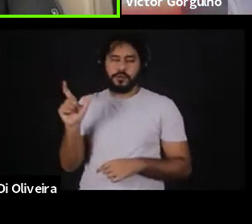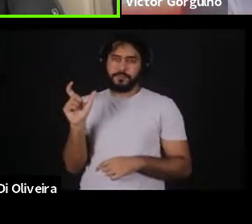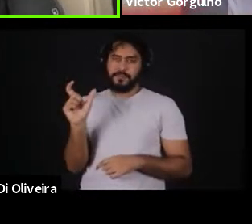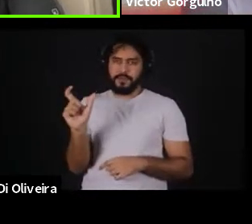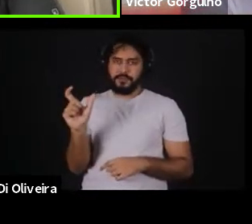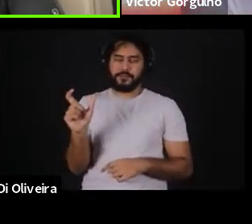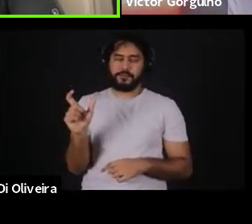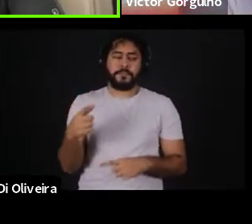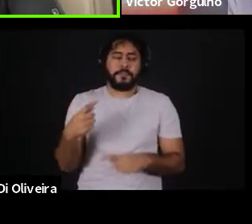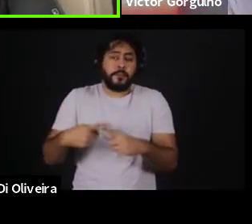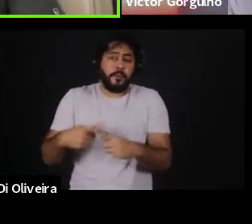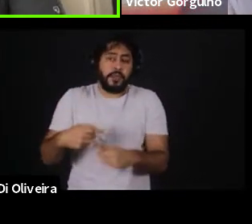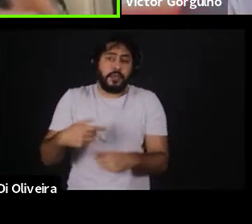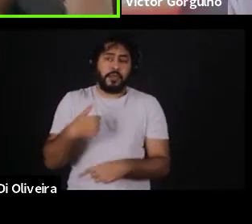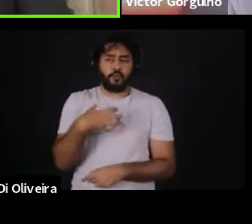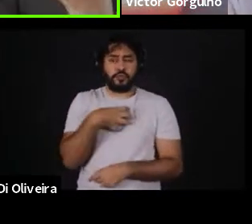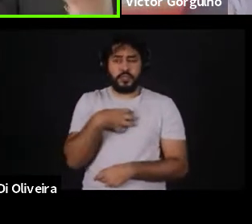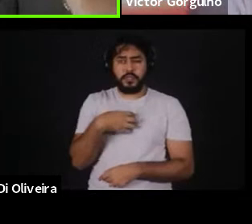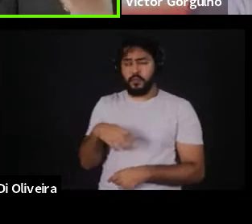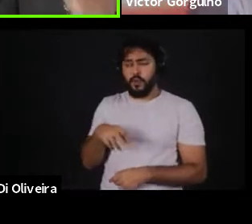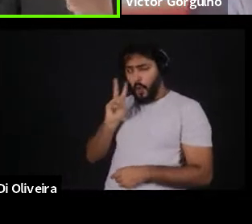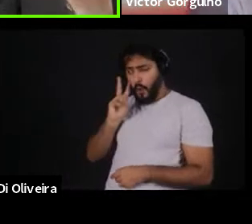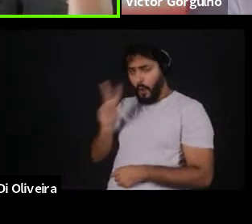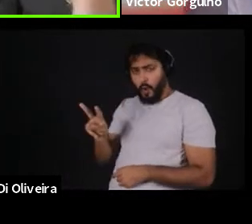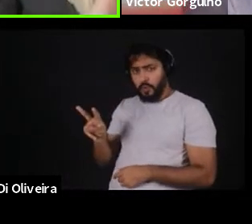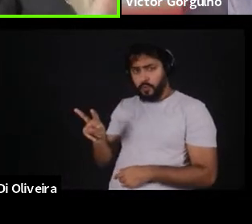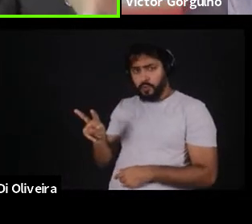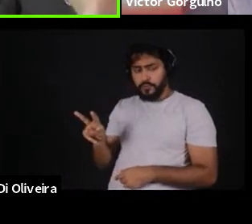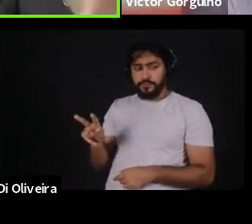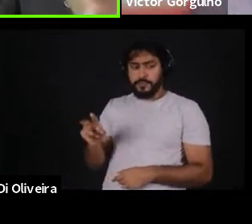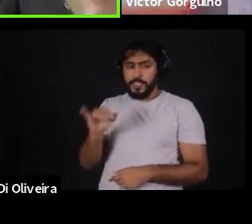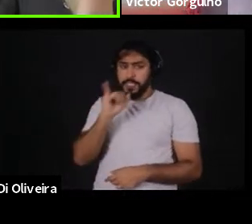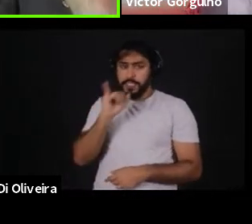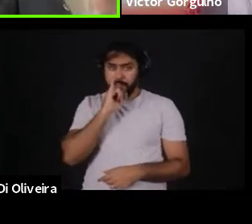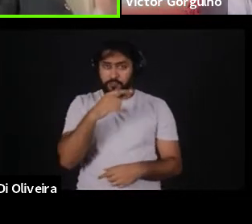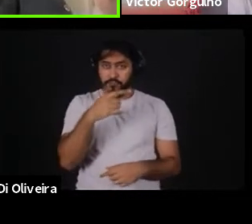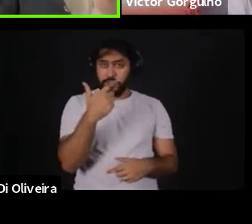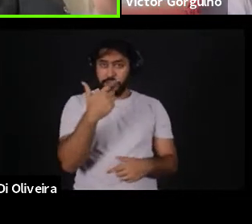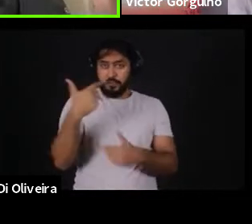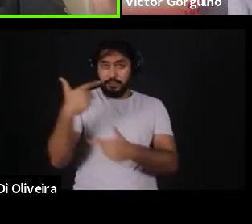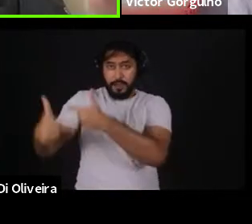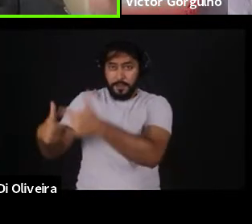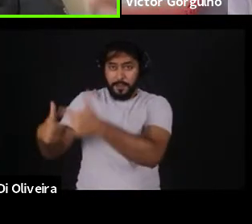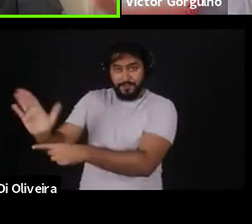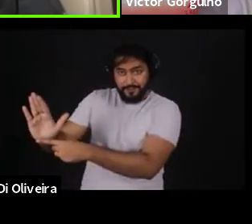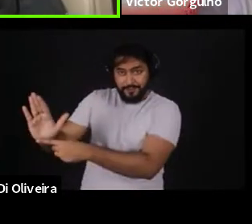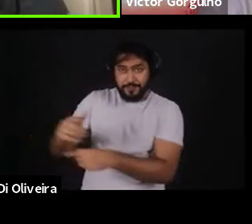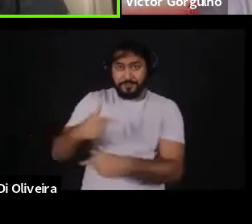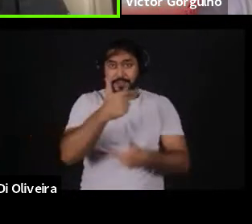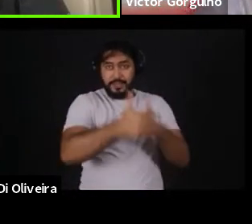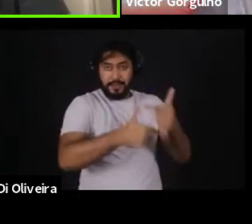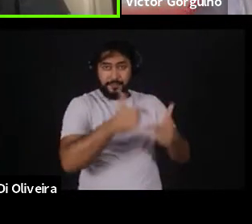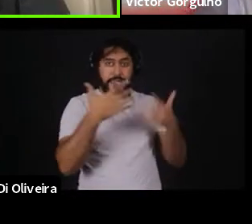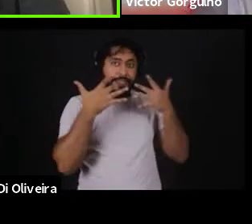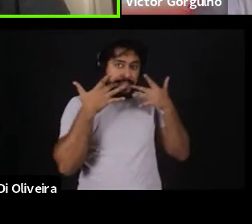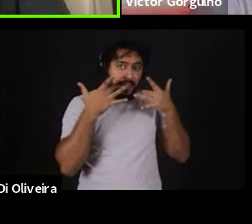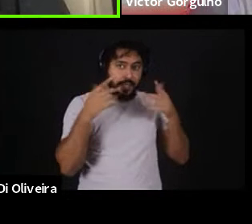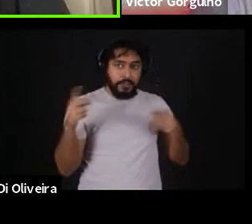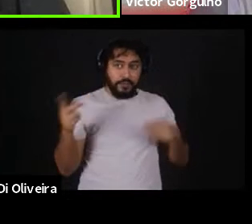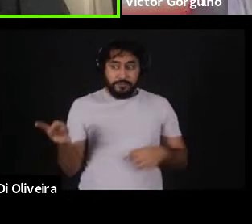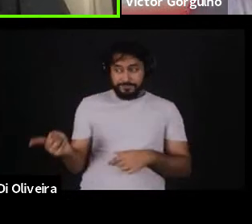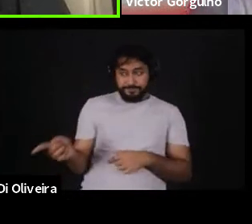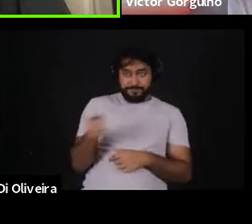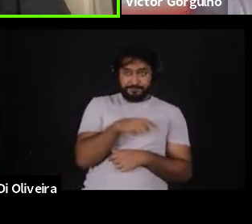que eu sinto olhando para os dois objetos, o repertório número um que eu conheço e o